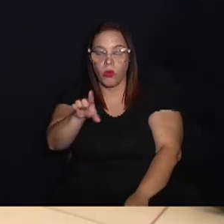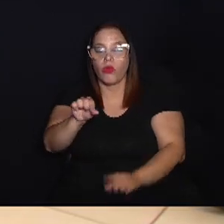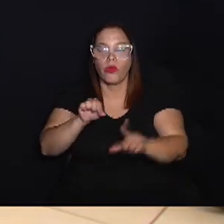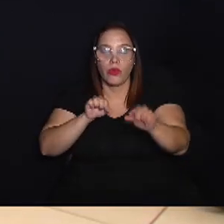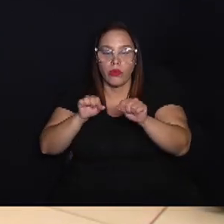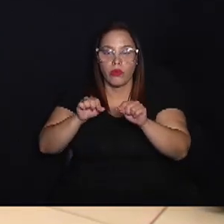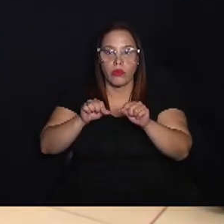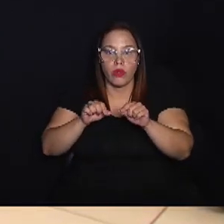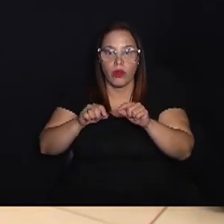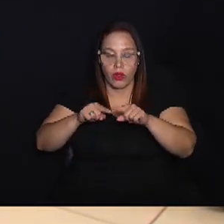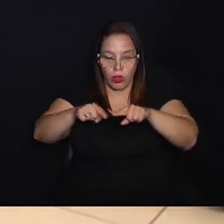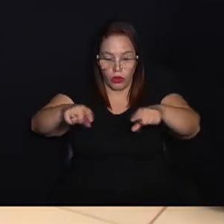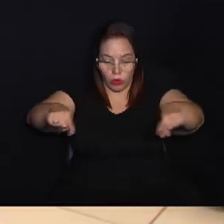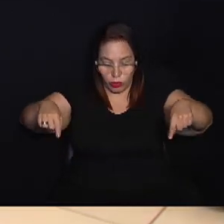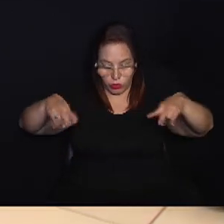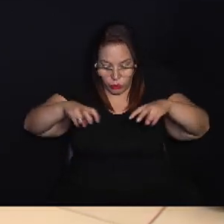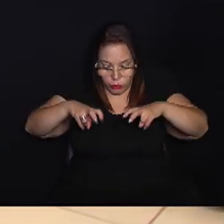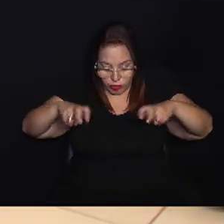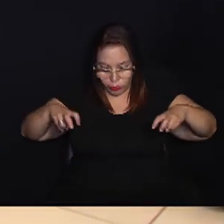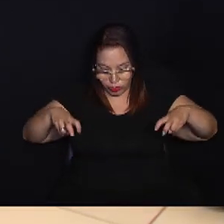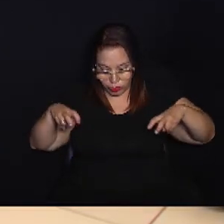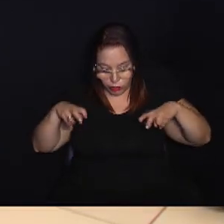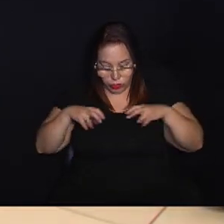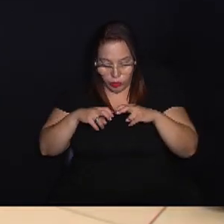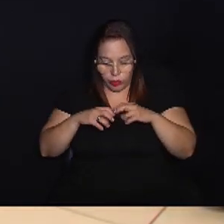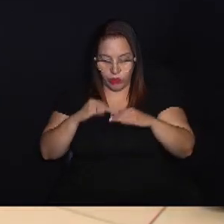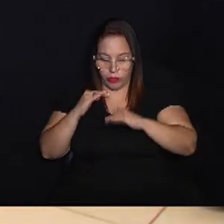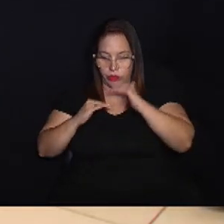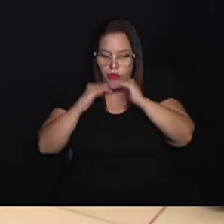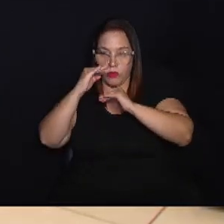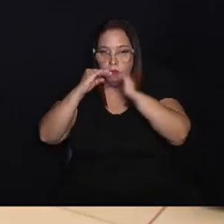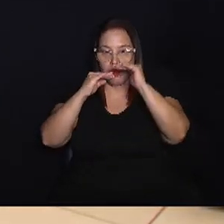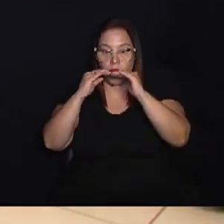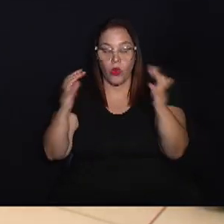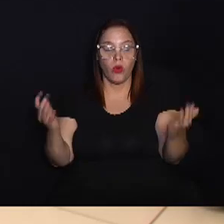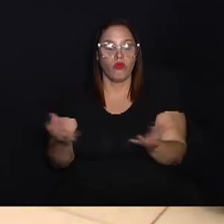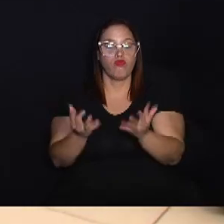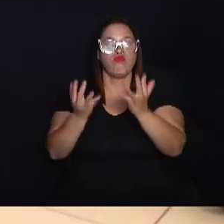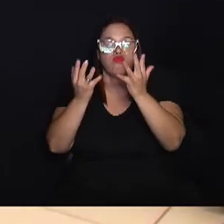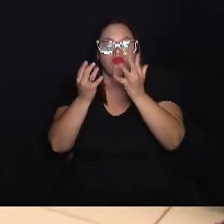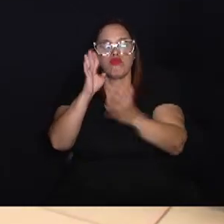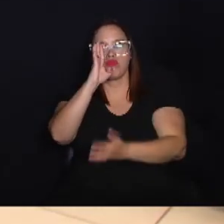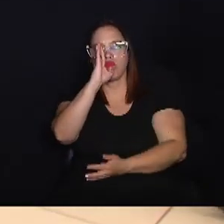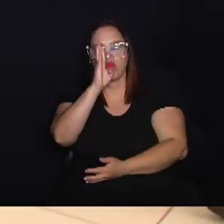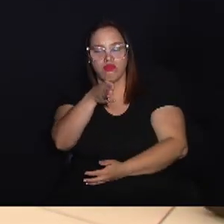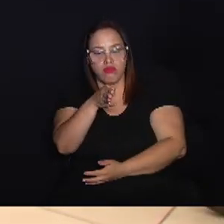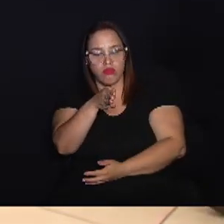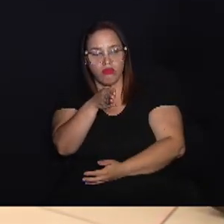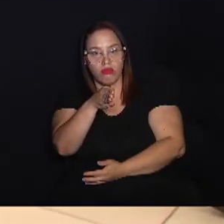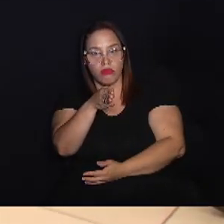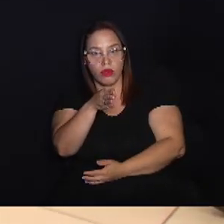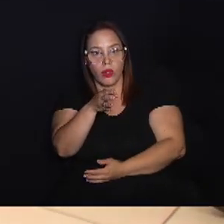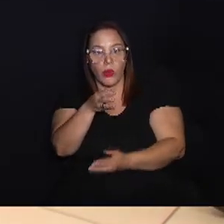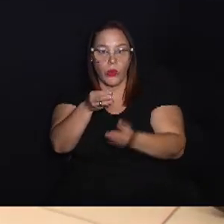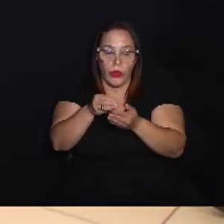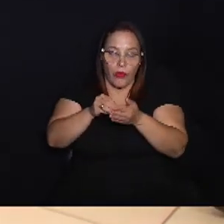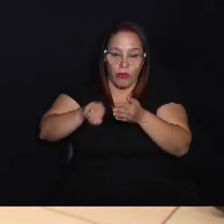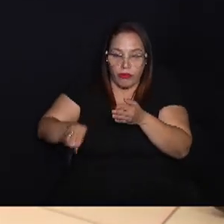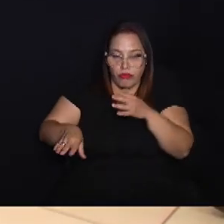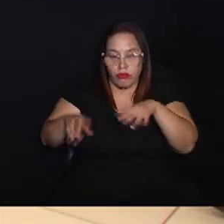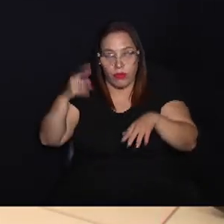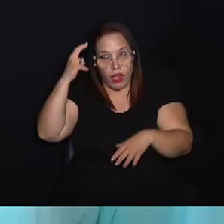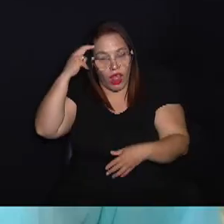para entrar na roda e ajudar no desenvolvimento da autoestima e principalmente na desconstrução de